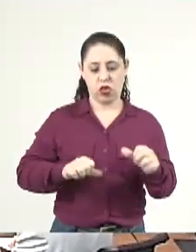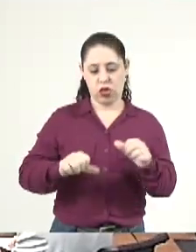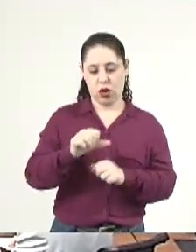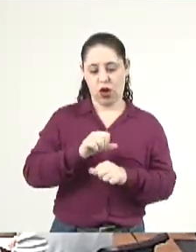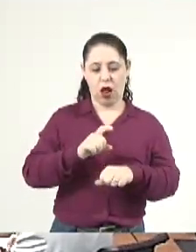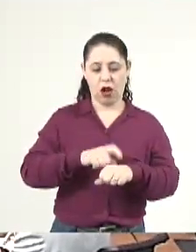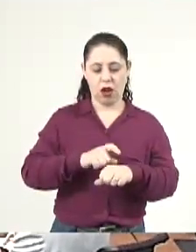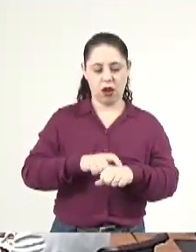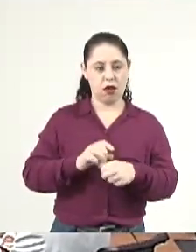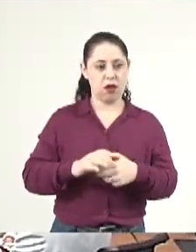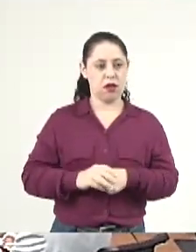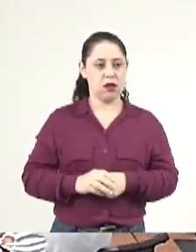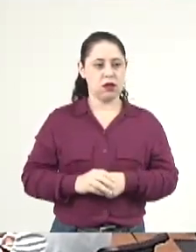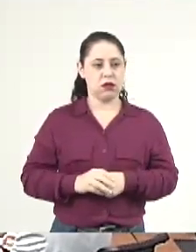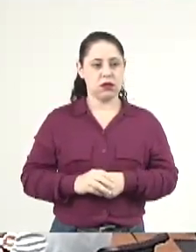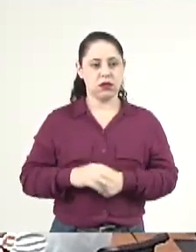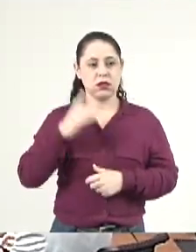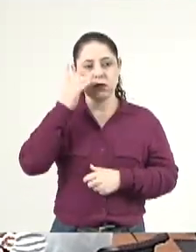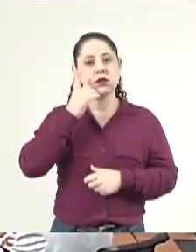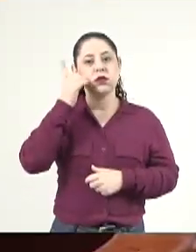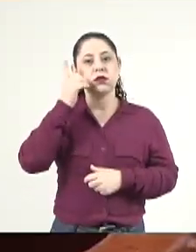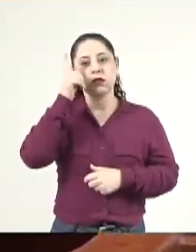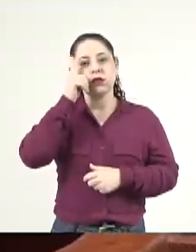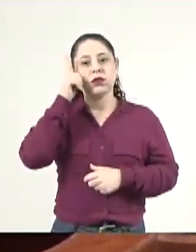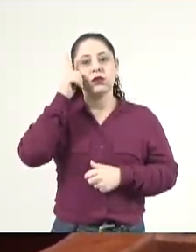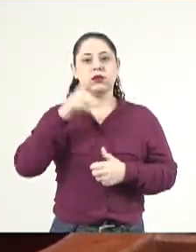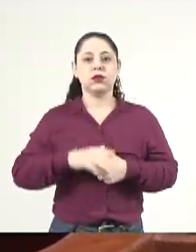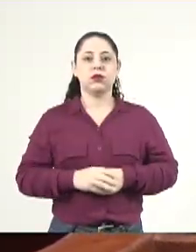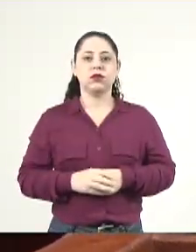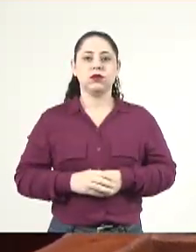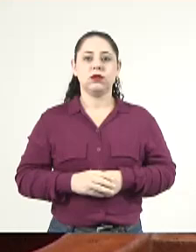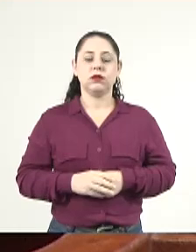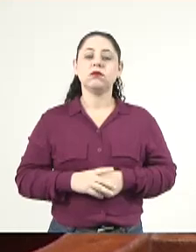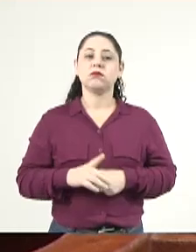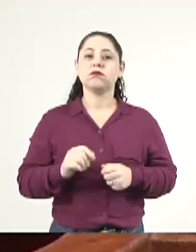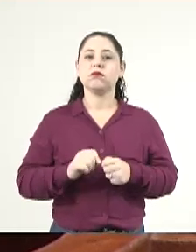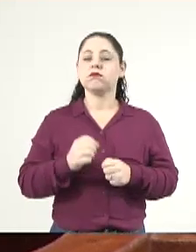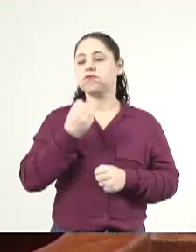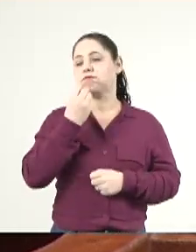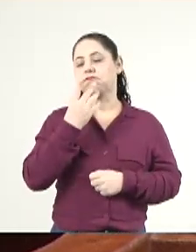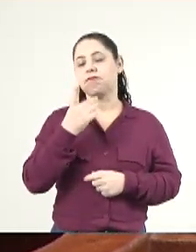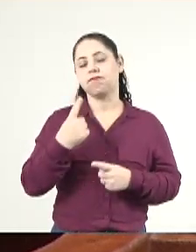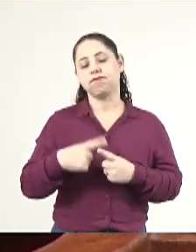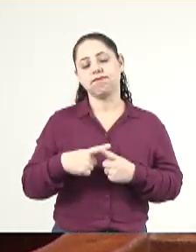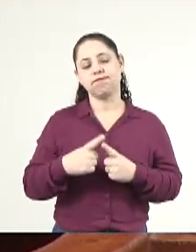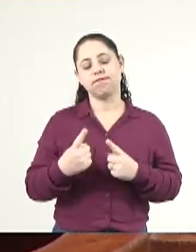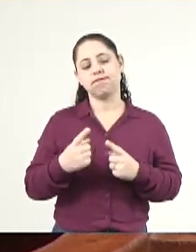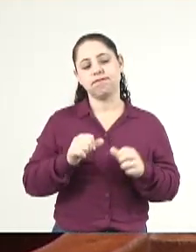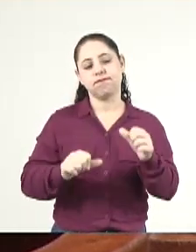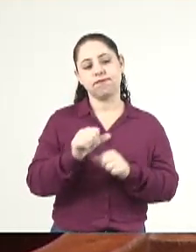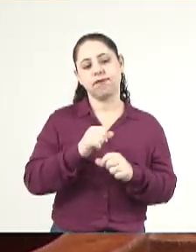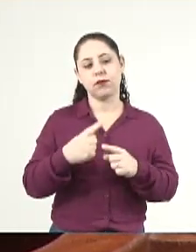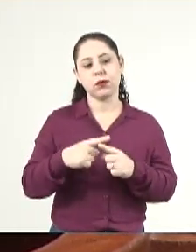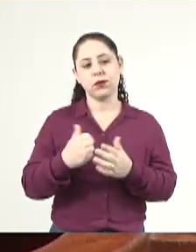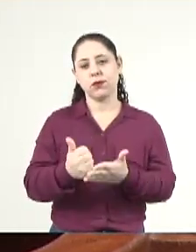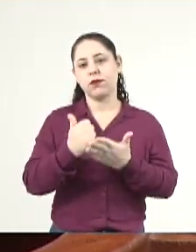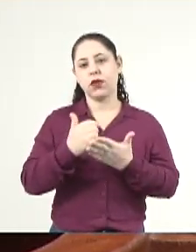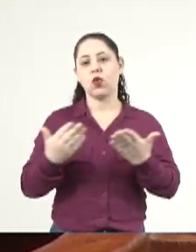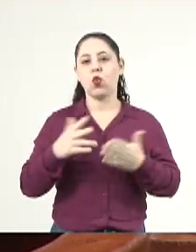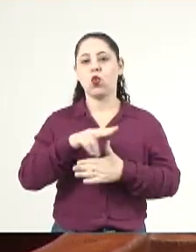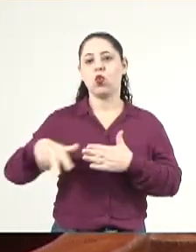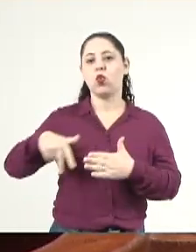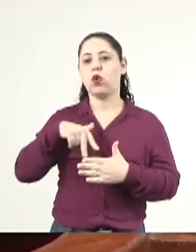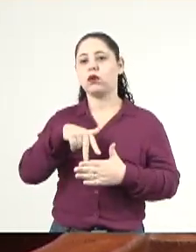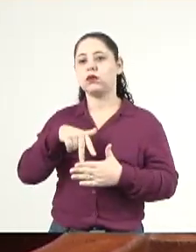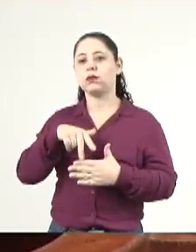comigo. E, deputada Gleice, Vossa Excelência fez muito bem de inverter, porque o que me traz à